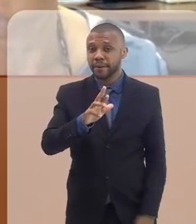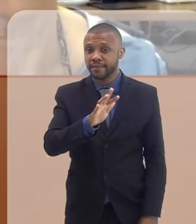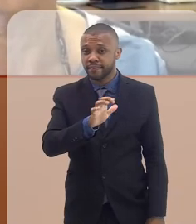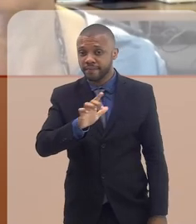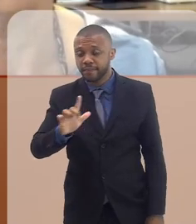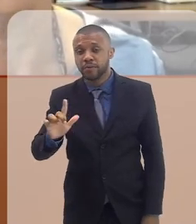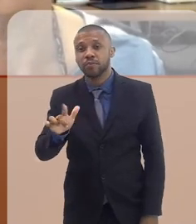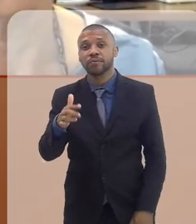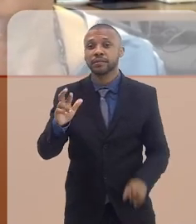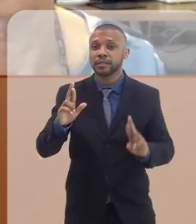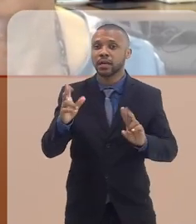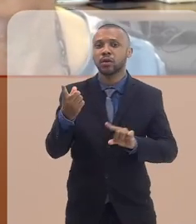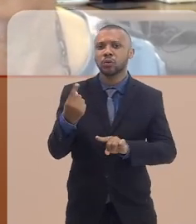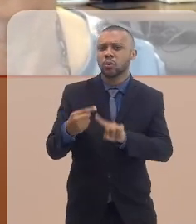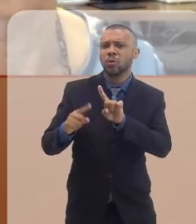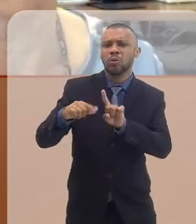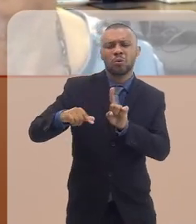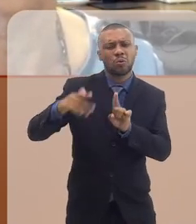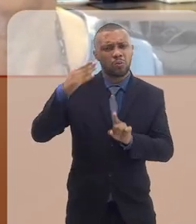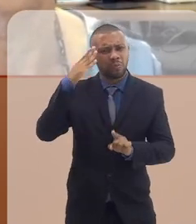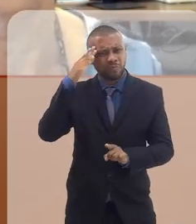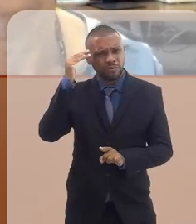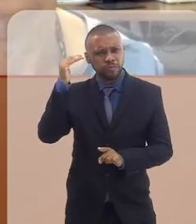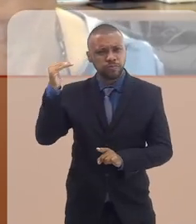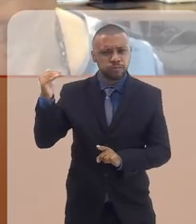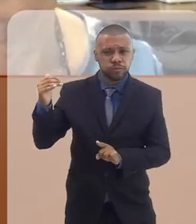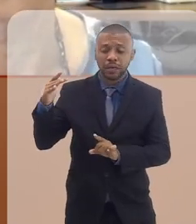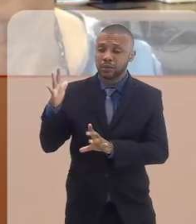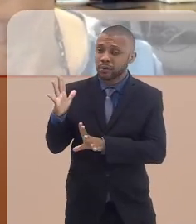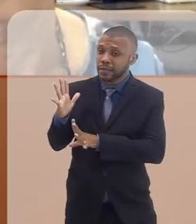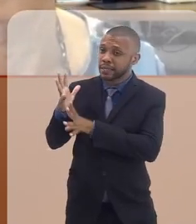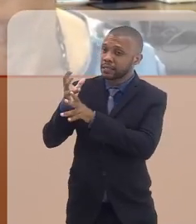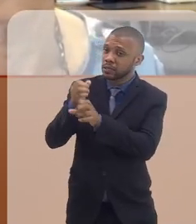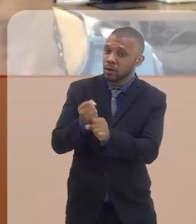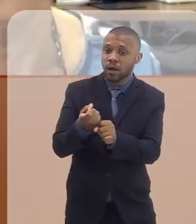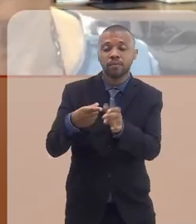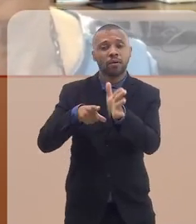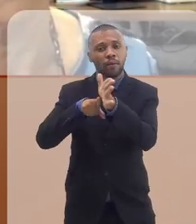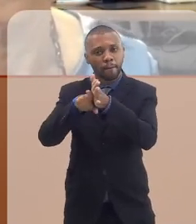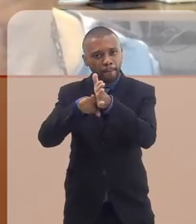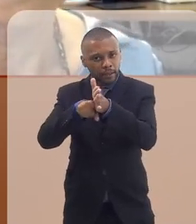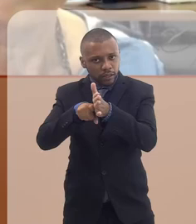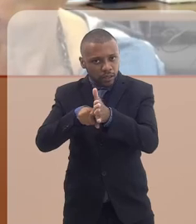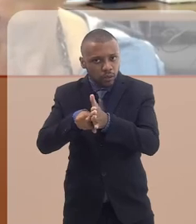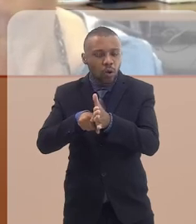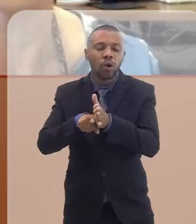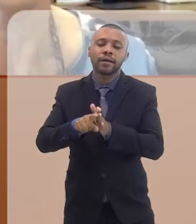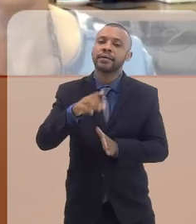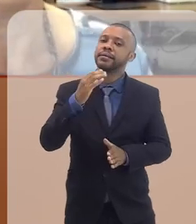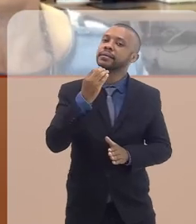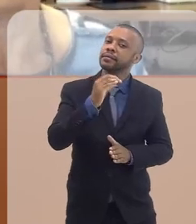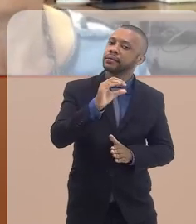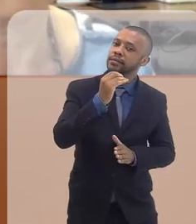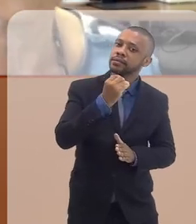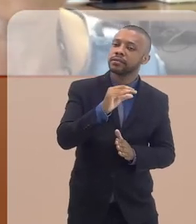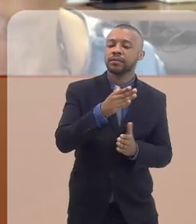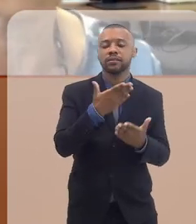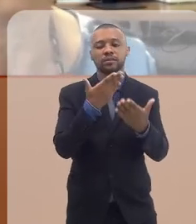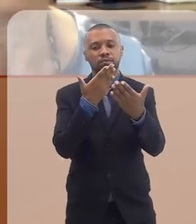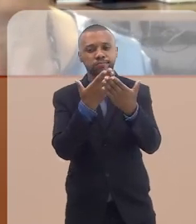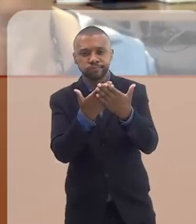desejar mais sucesso ainda na sua trajetória como pesquisadora, né,